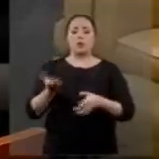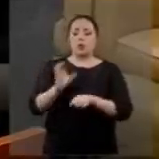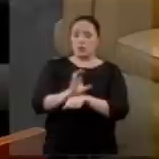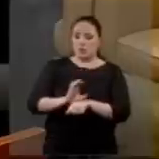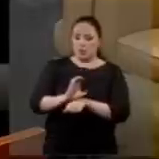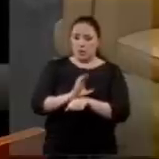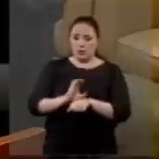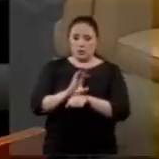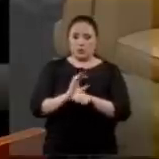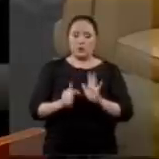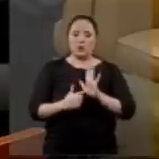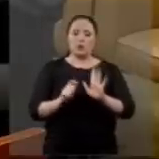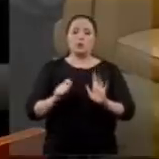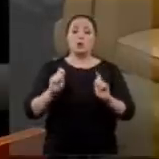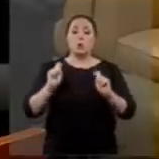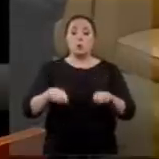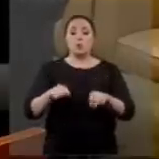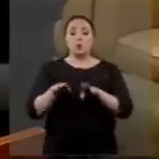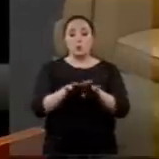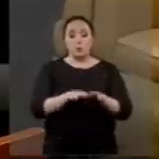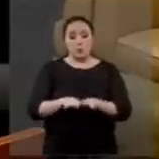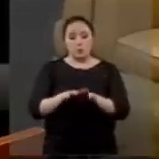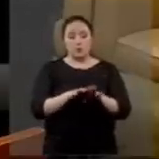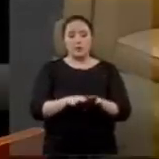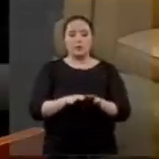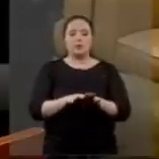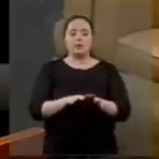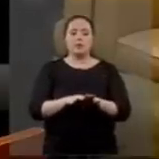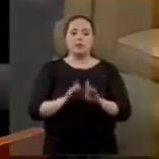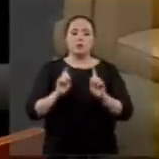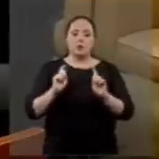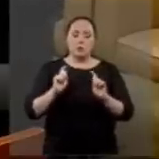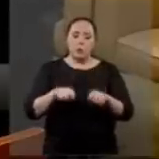Constituição como de competência comum e